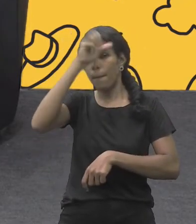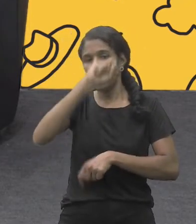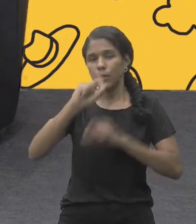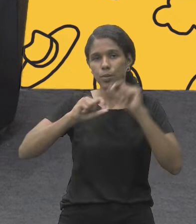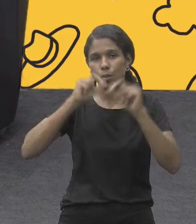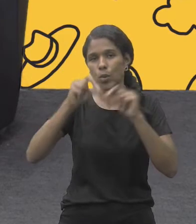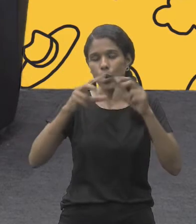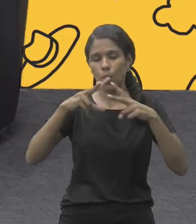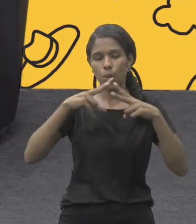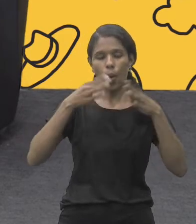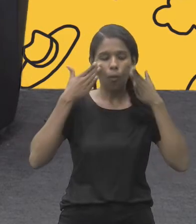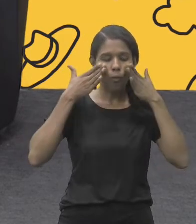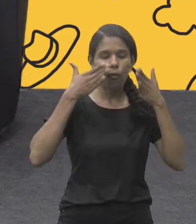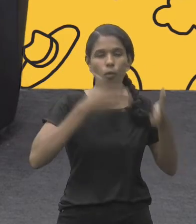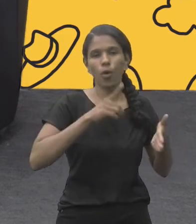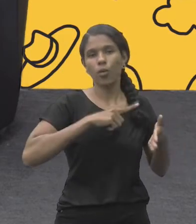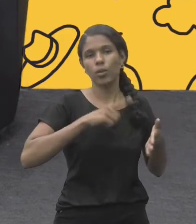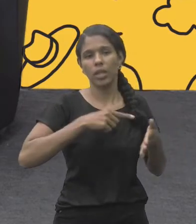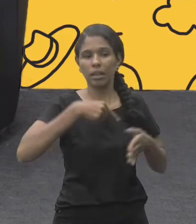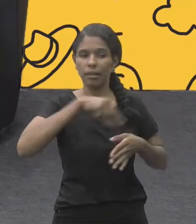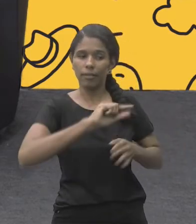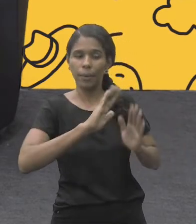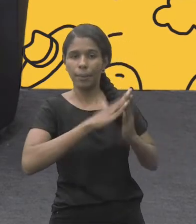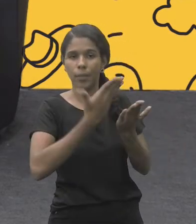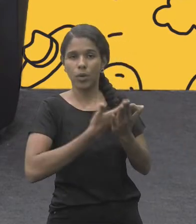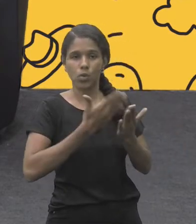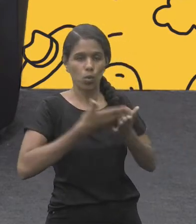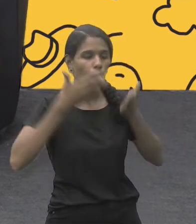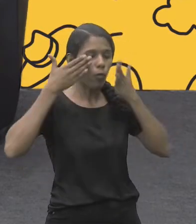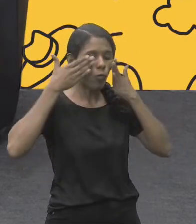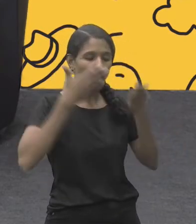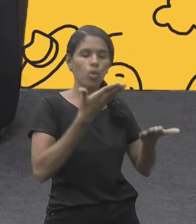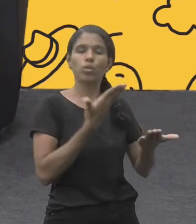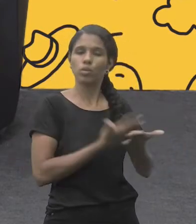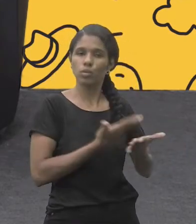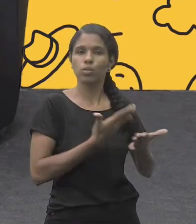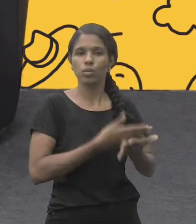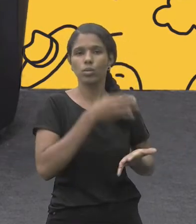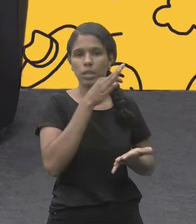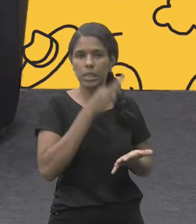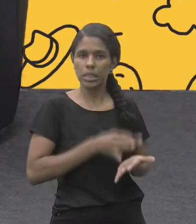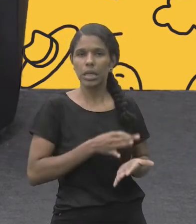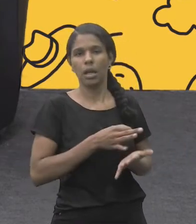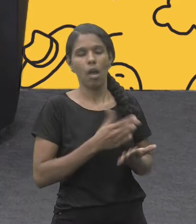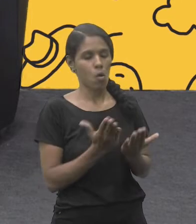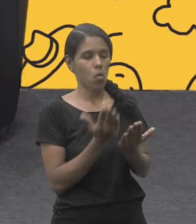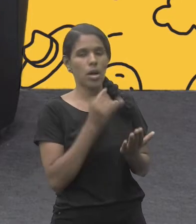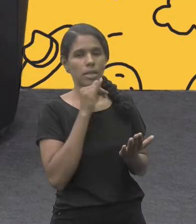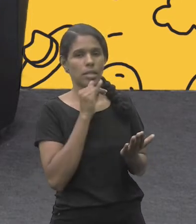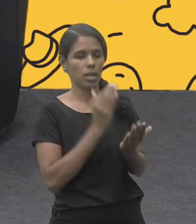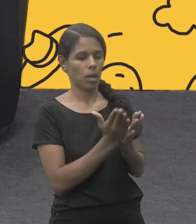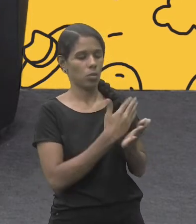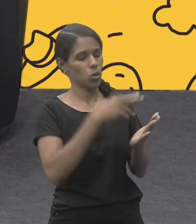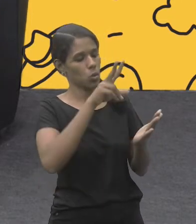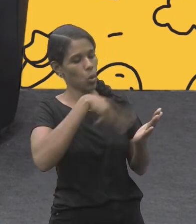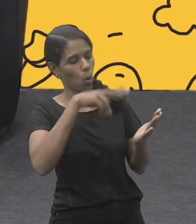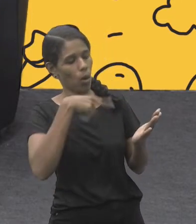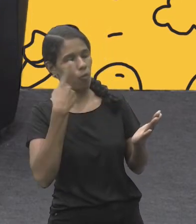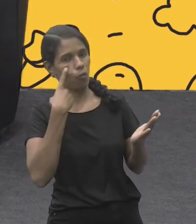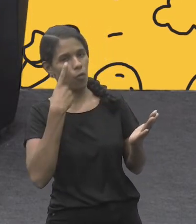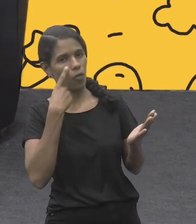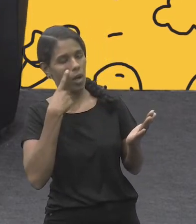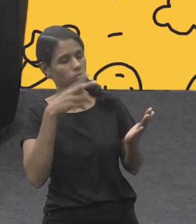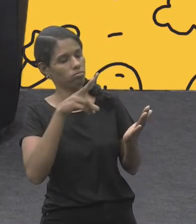sua alimentação, por exemplo, para você se tornar um atleta e ganhar uma medalha dessa que está no seu pescoço, você tem que ter disciplina